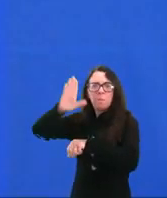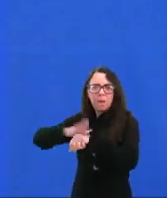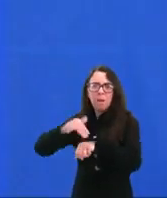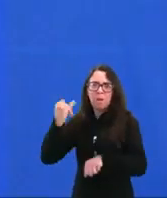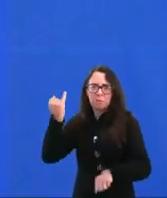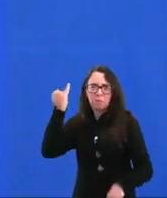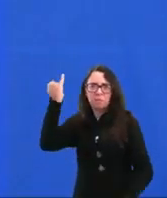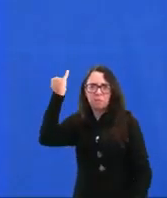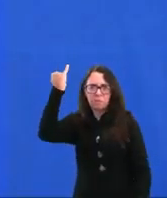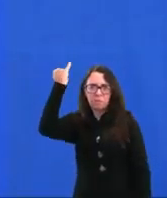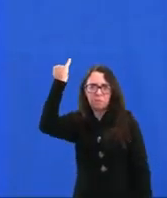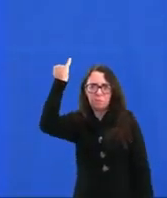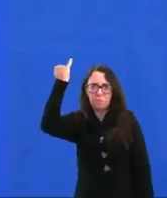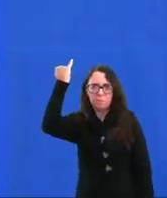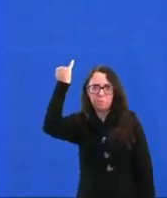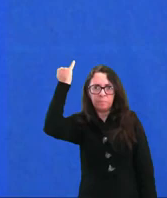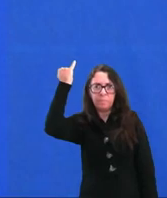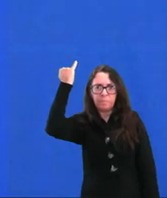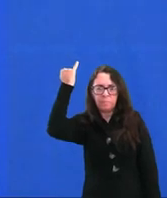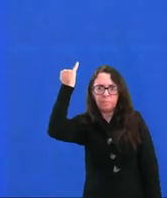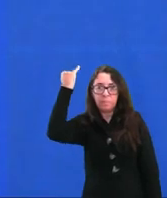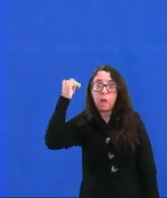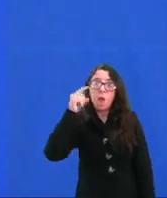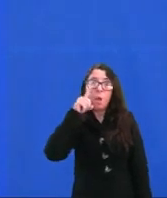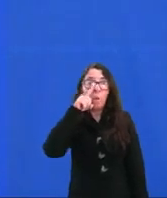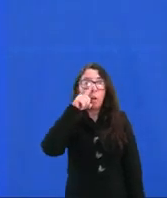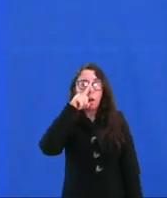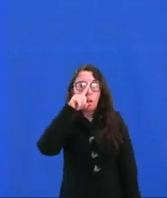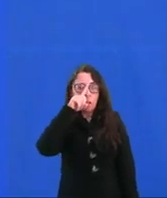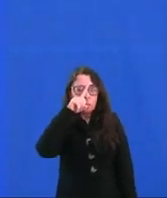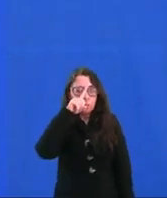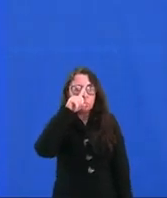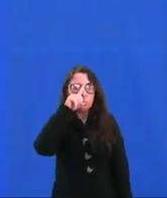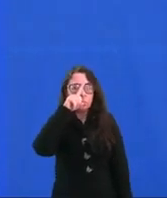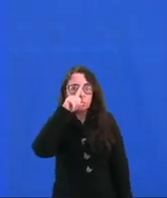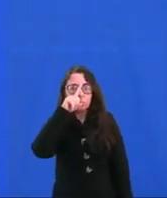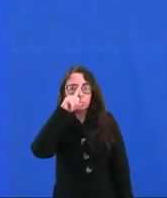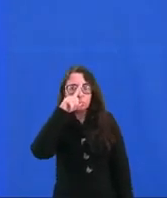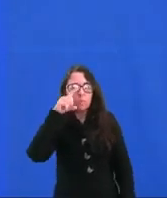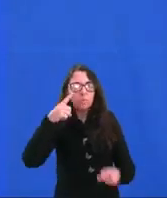amados irmãos, aqui o apóstolo Paulo nos